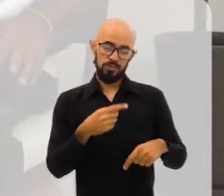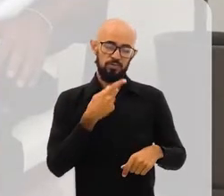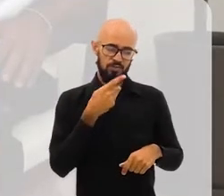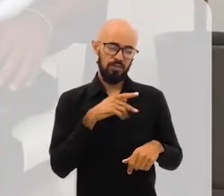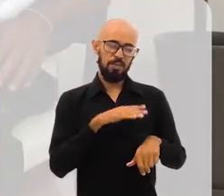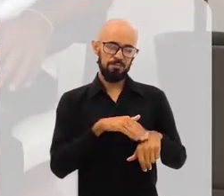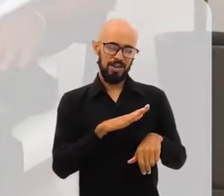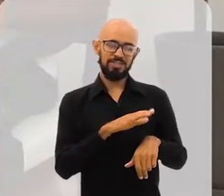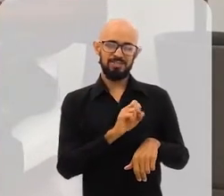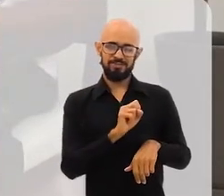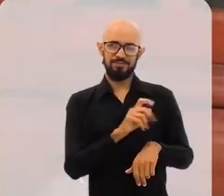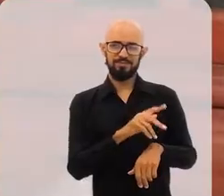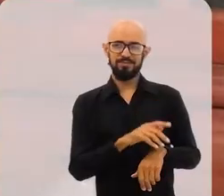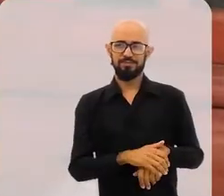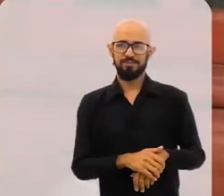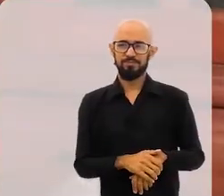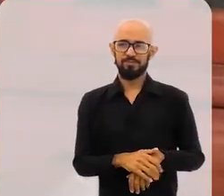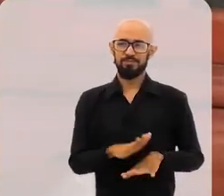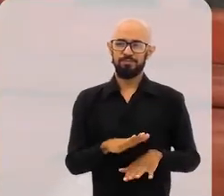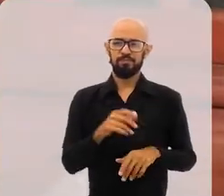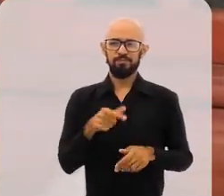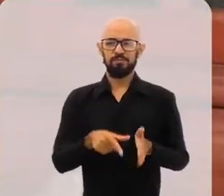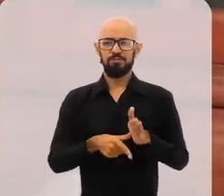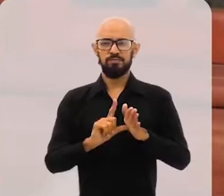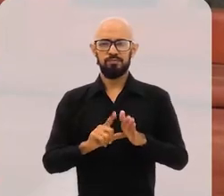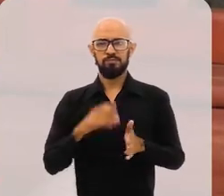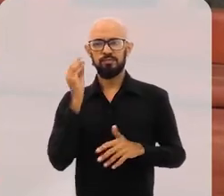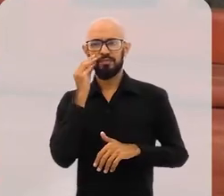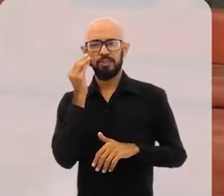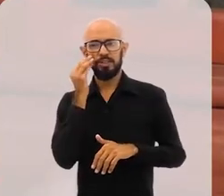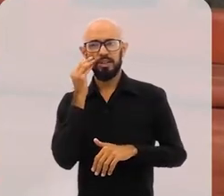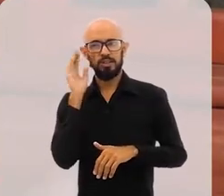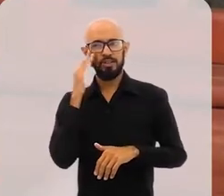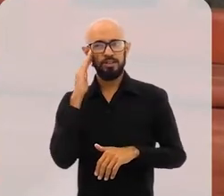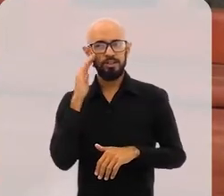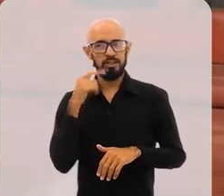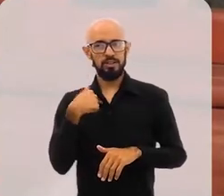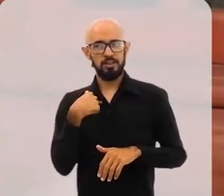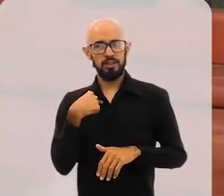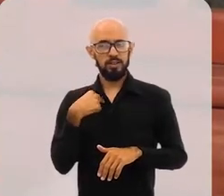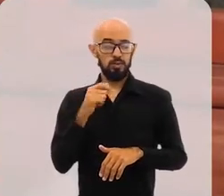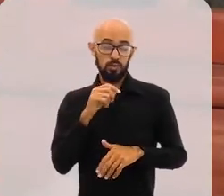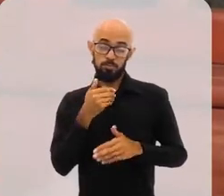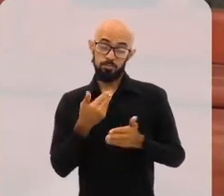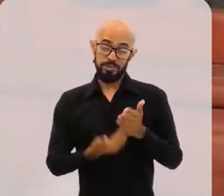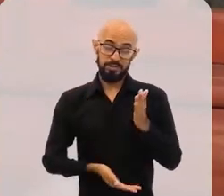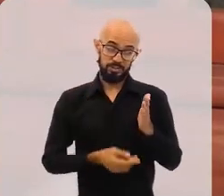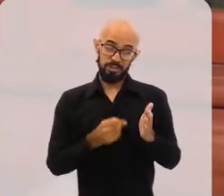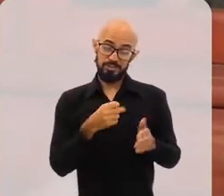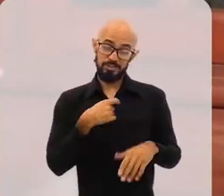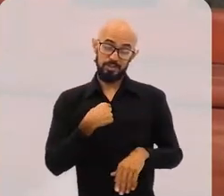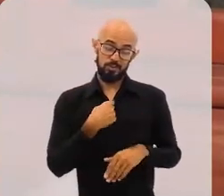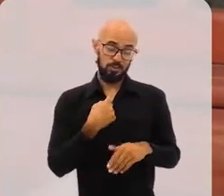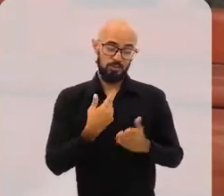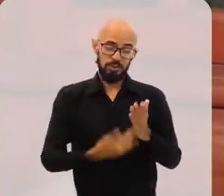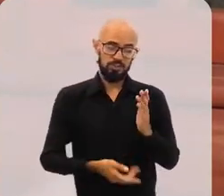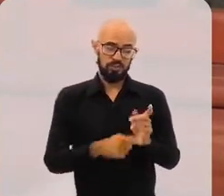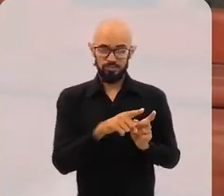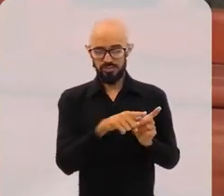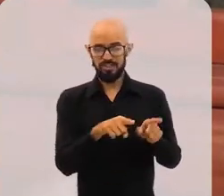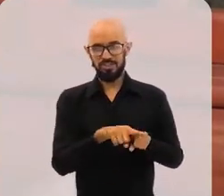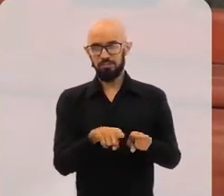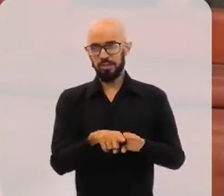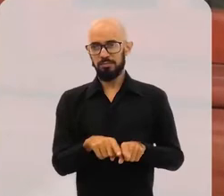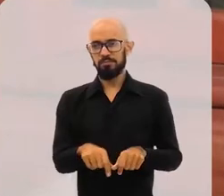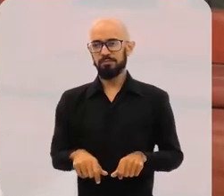pouco a gente vai falar sobre isso tá onde vamos tentar entender que eu juro para vocês que eu ainda estou um pouquinho perdido se eu falar uma certidão também